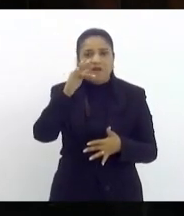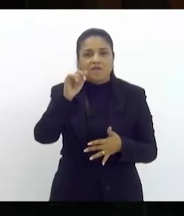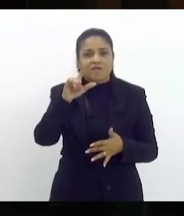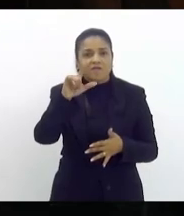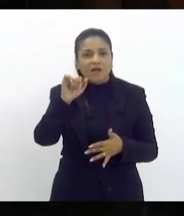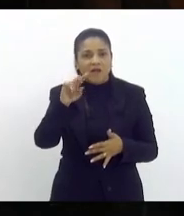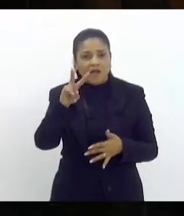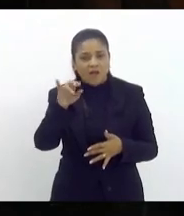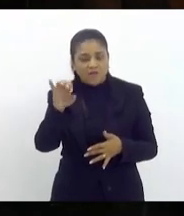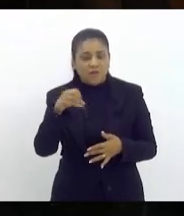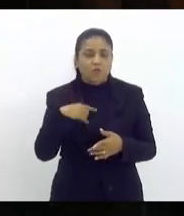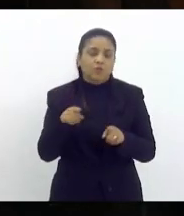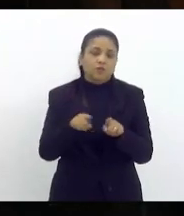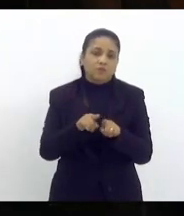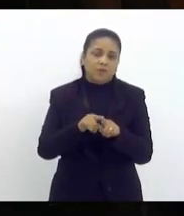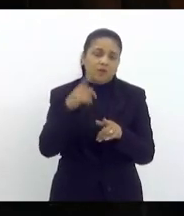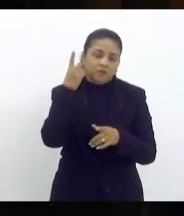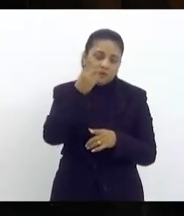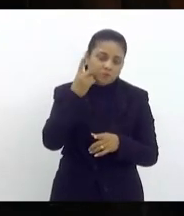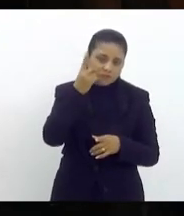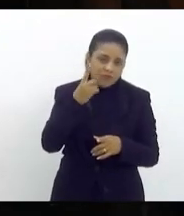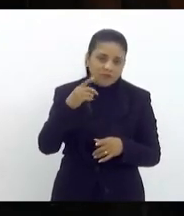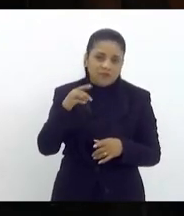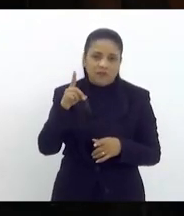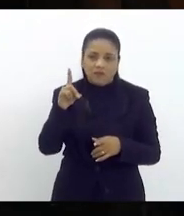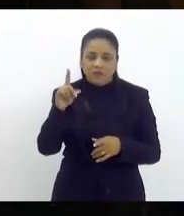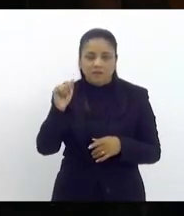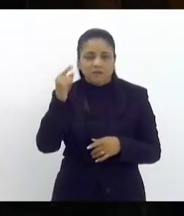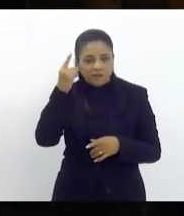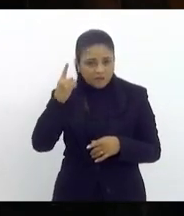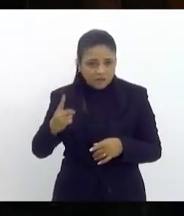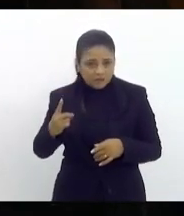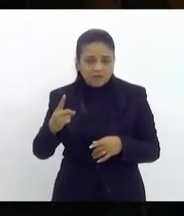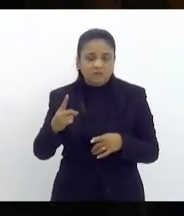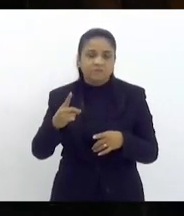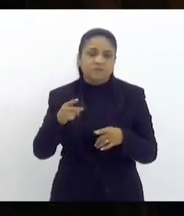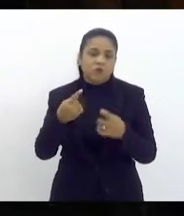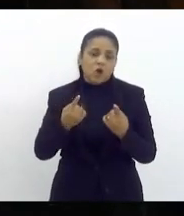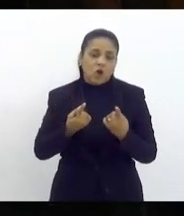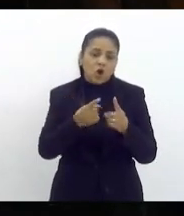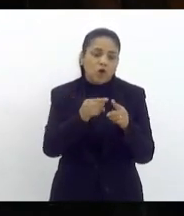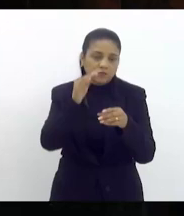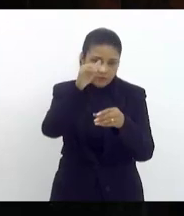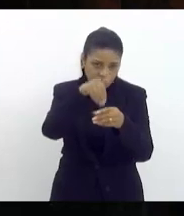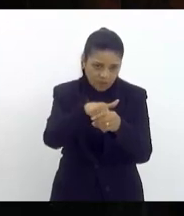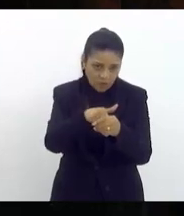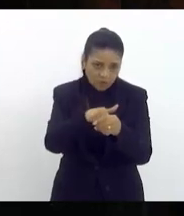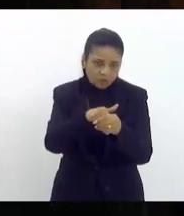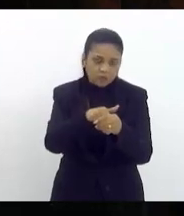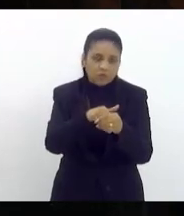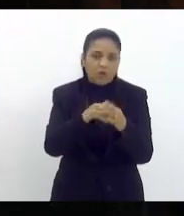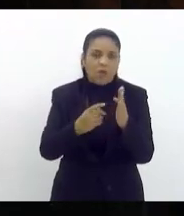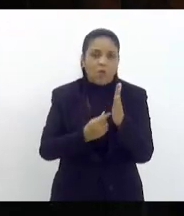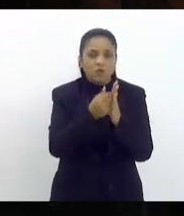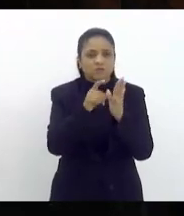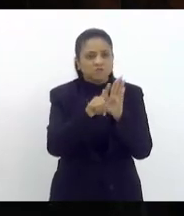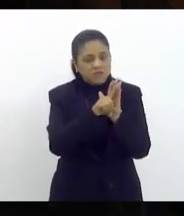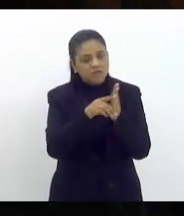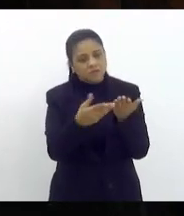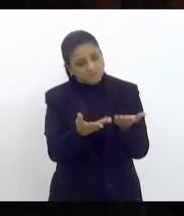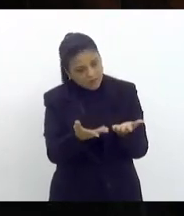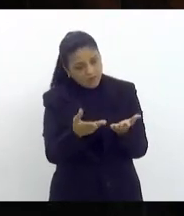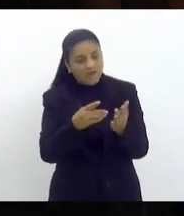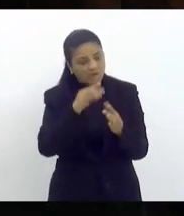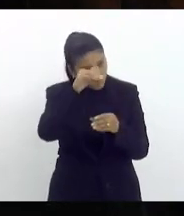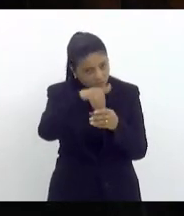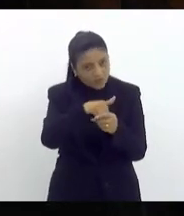Dani que fizeram aqui críticas vão votar contra orçamento felicitar a bancada do PT que é uma bancada de oposição vai votar a favor do orçamento